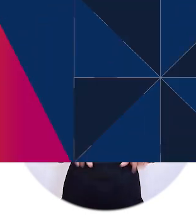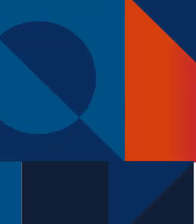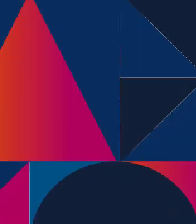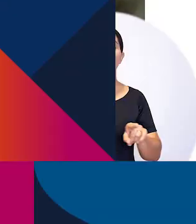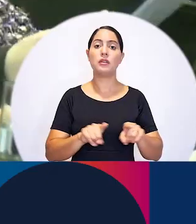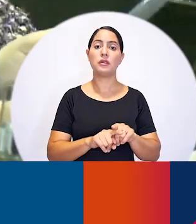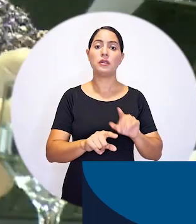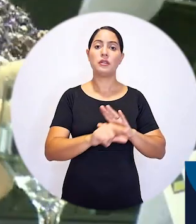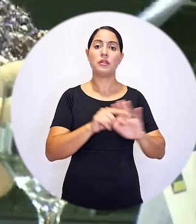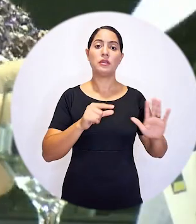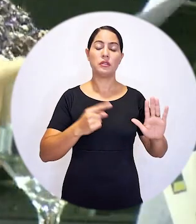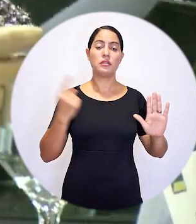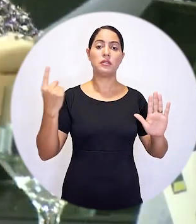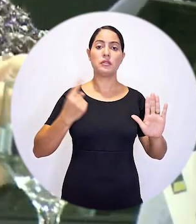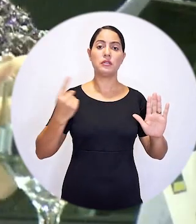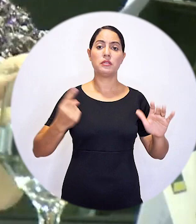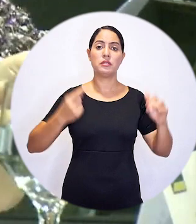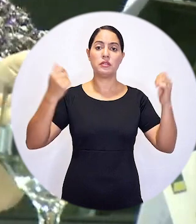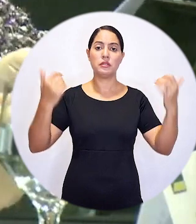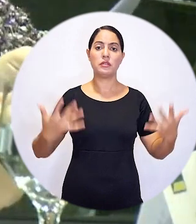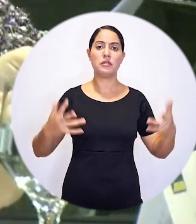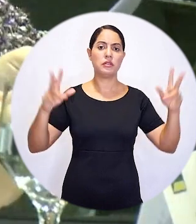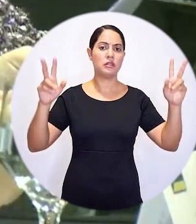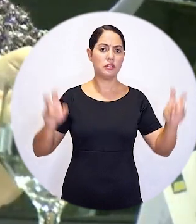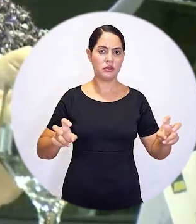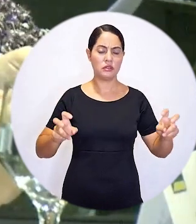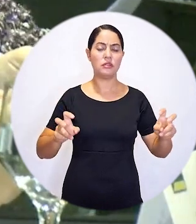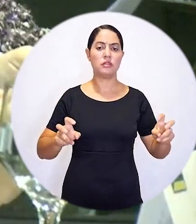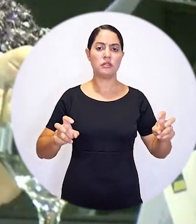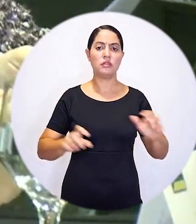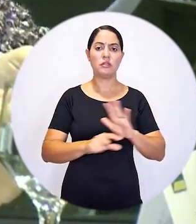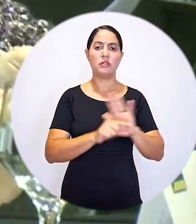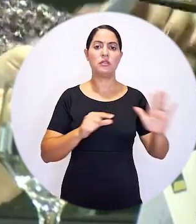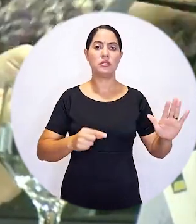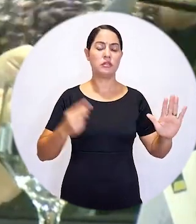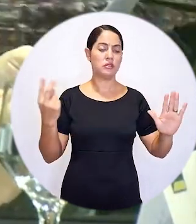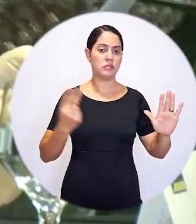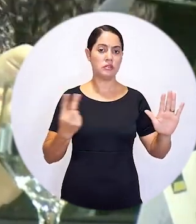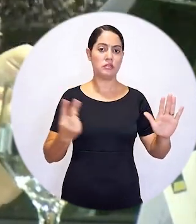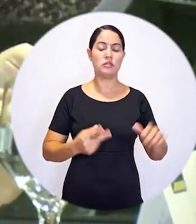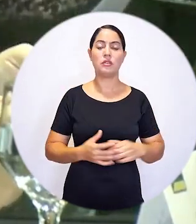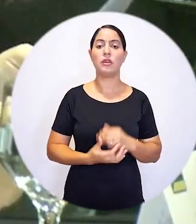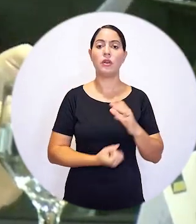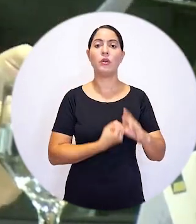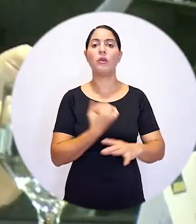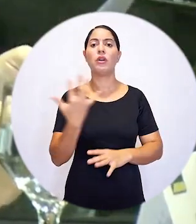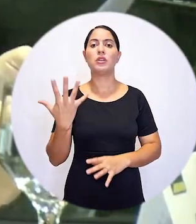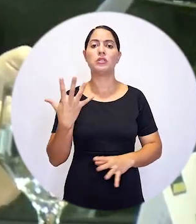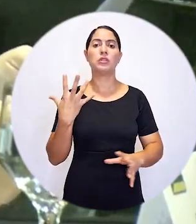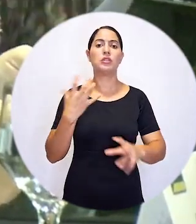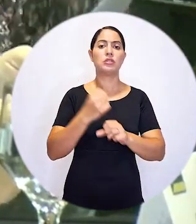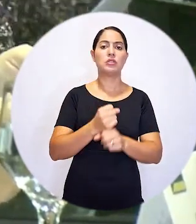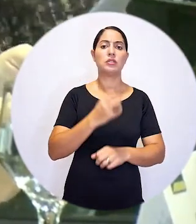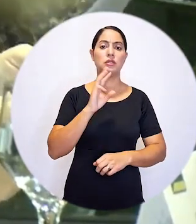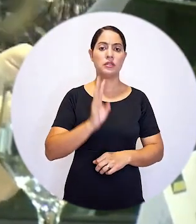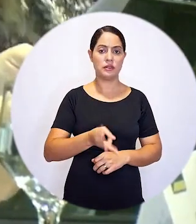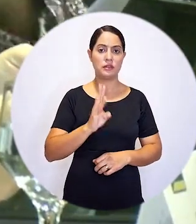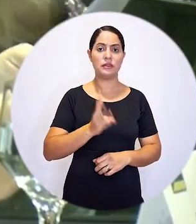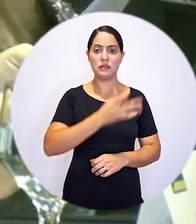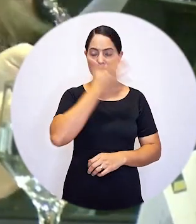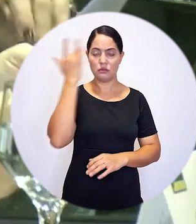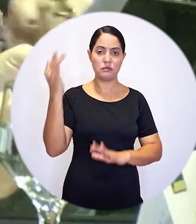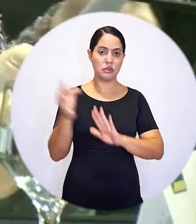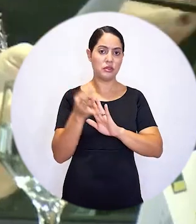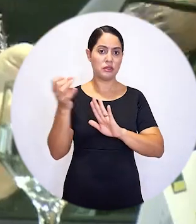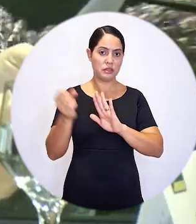critérios. Inciso 1, abaixo de 3.000 inscritos até 40 membros. Inciso 2, a partir de 3.000 inscritos, mais um